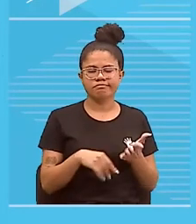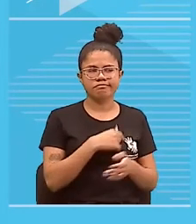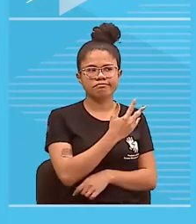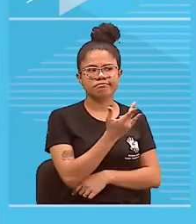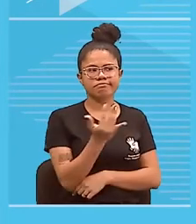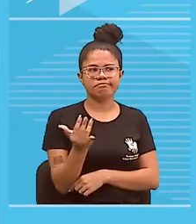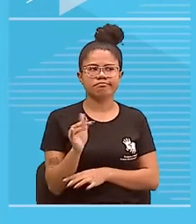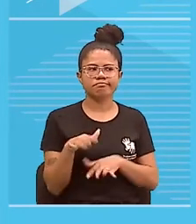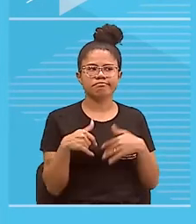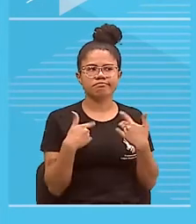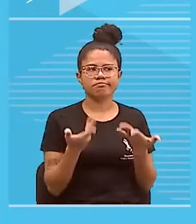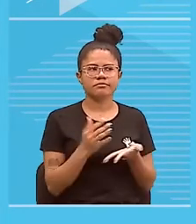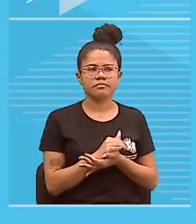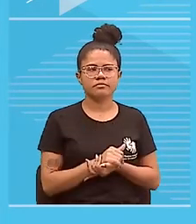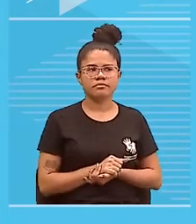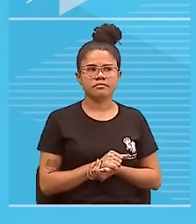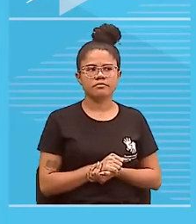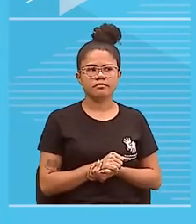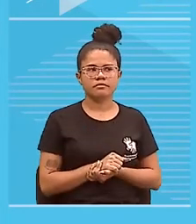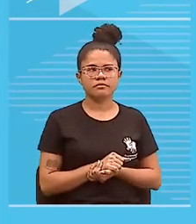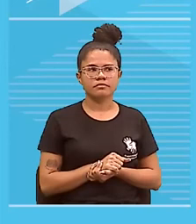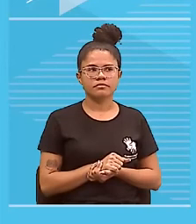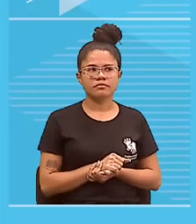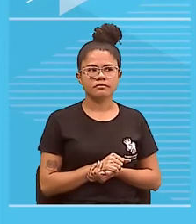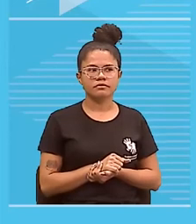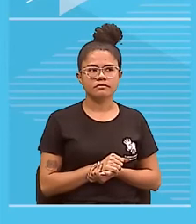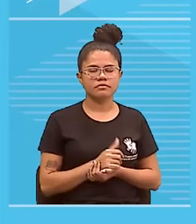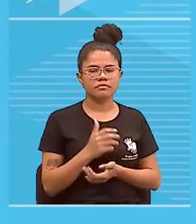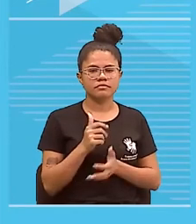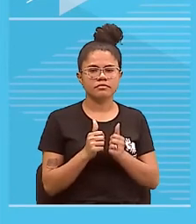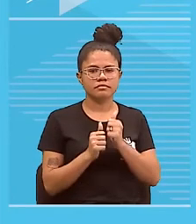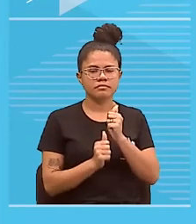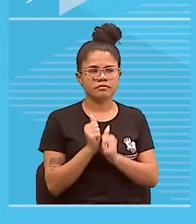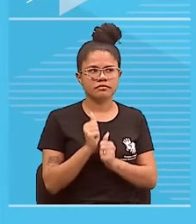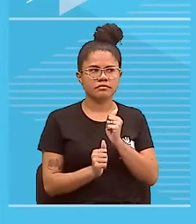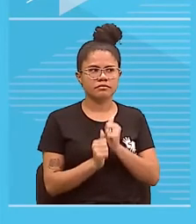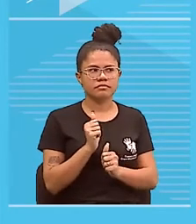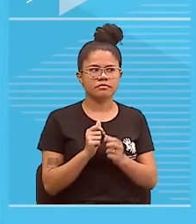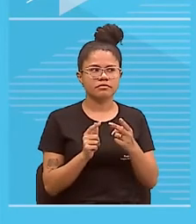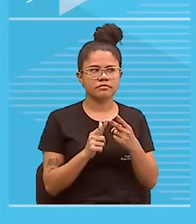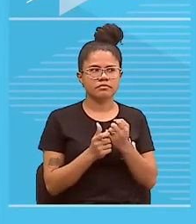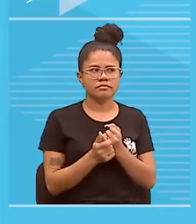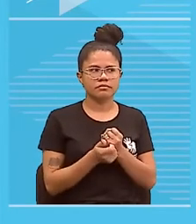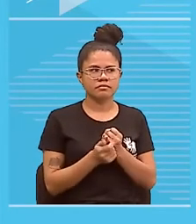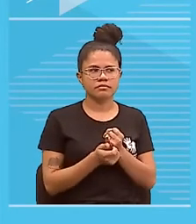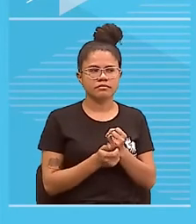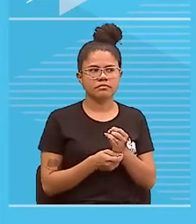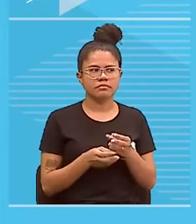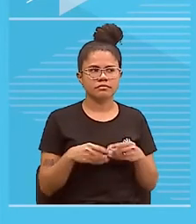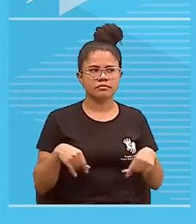de qual tipo cereais como o arroz o milho